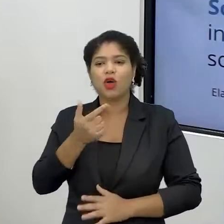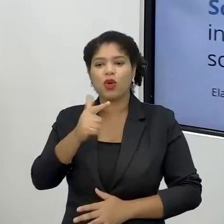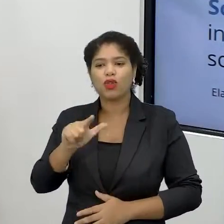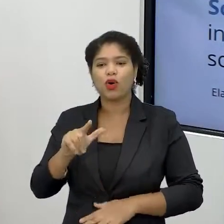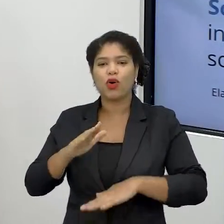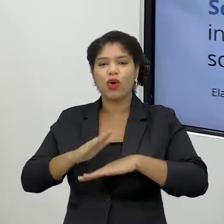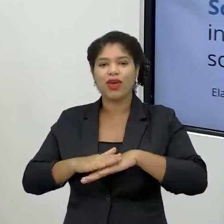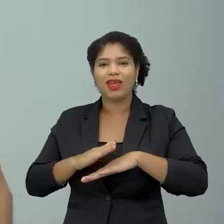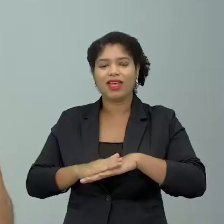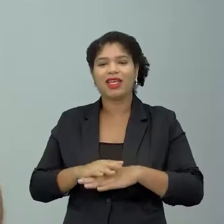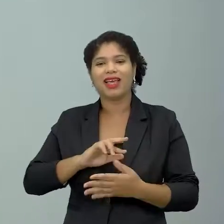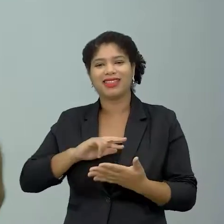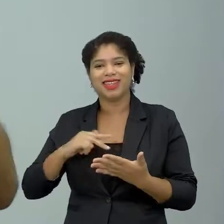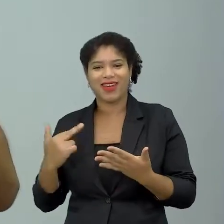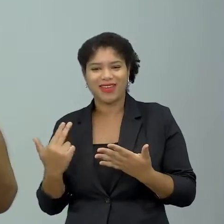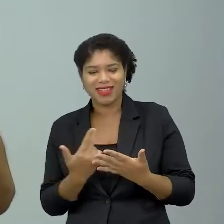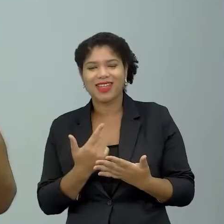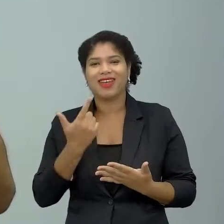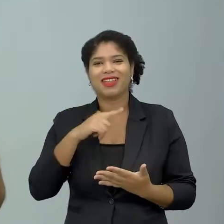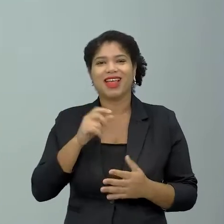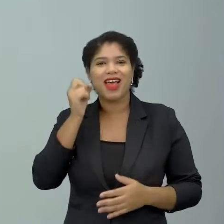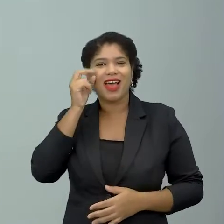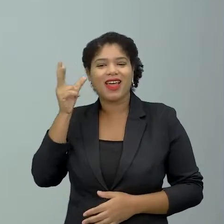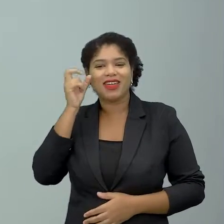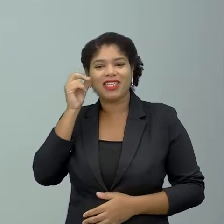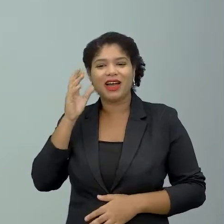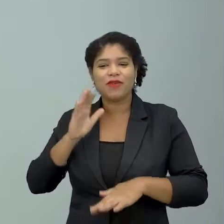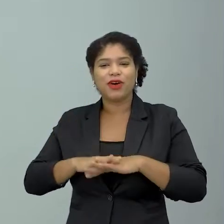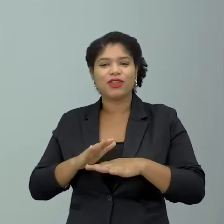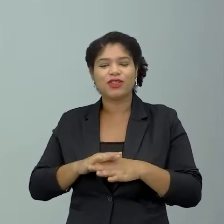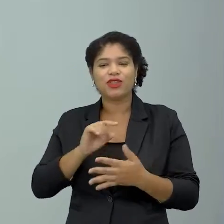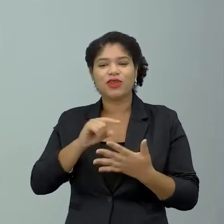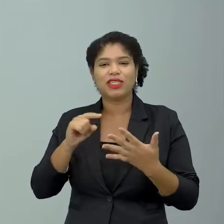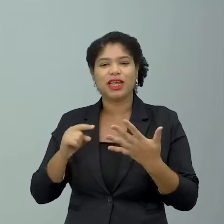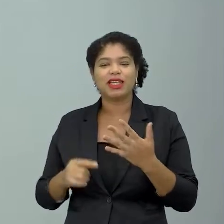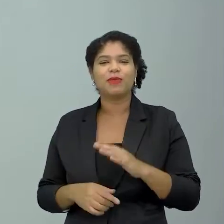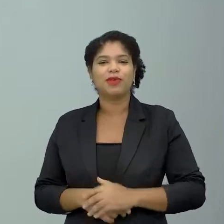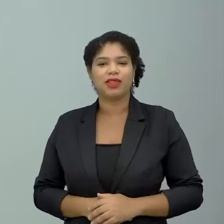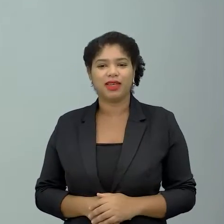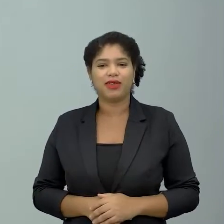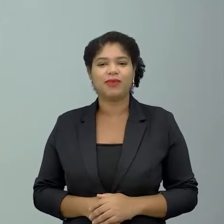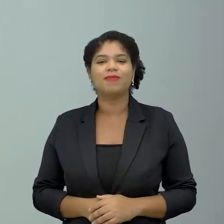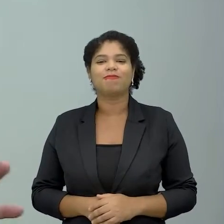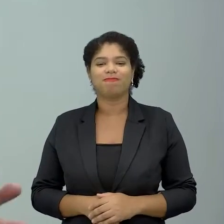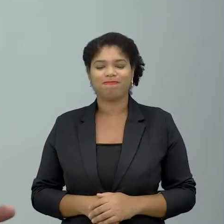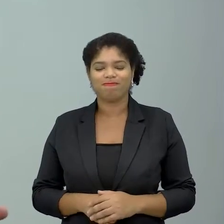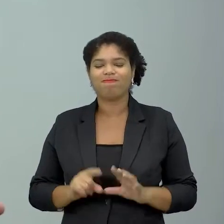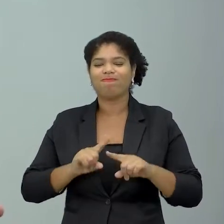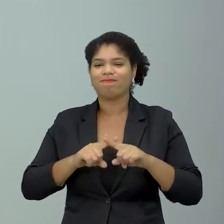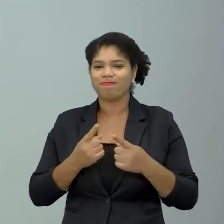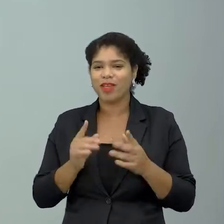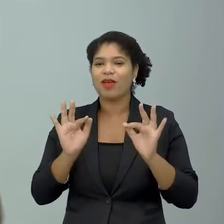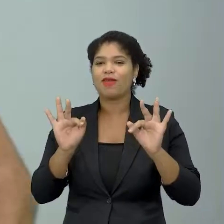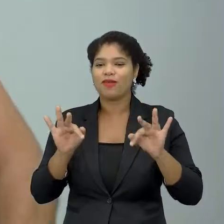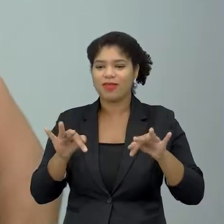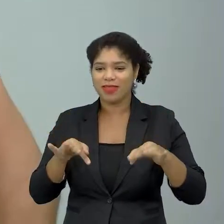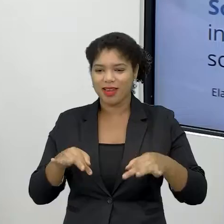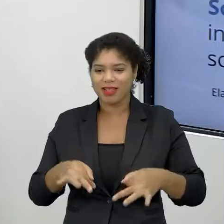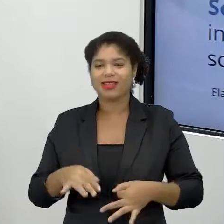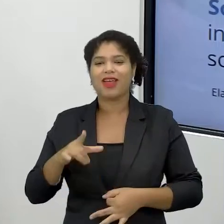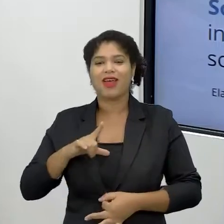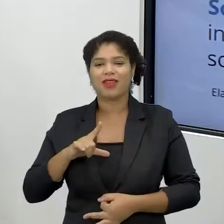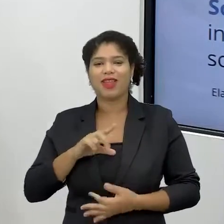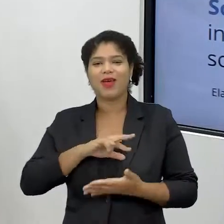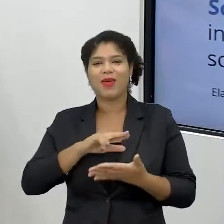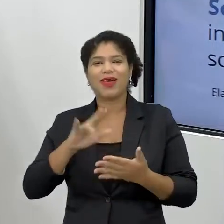retomar. Então a gente já falou sobre o que era cultura neste componente e agora vai retomar alguns elementos, finalizando. Exato. Perfeito. E aí,